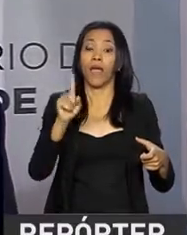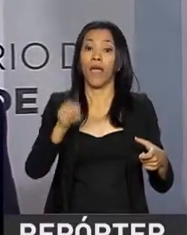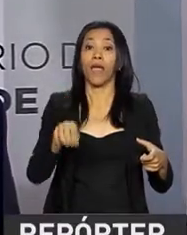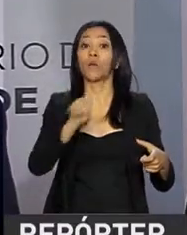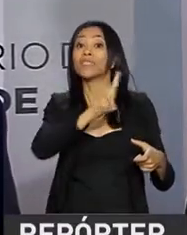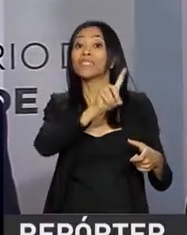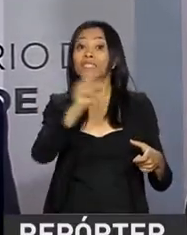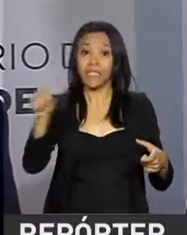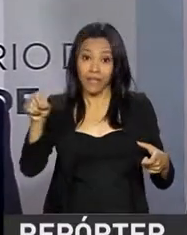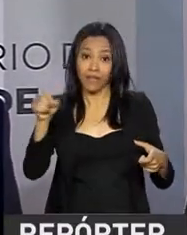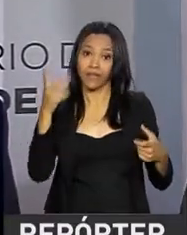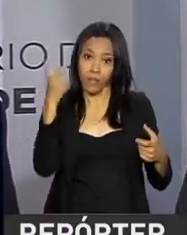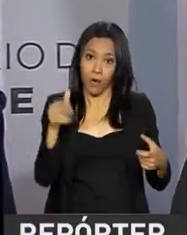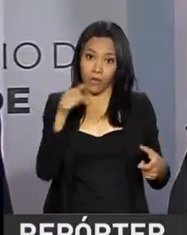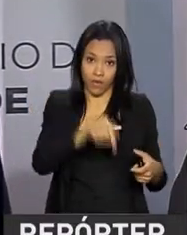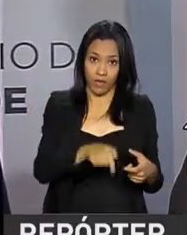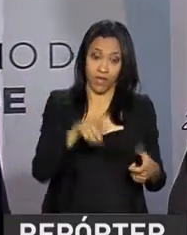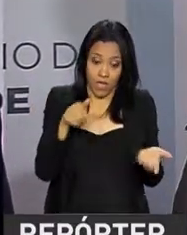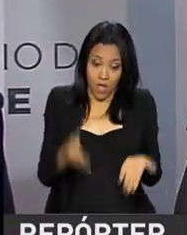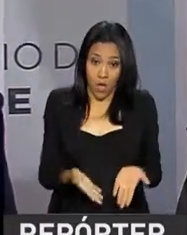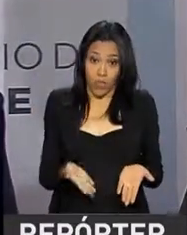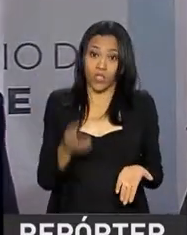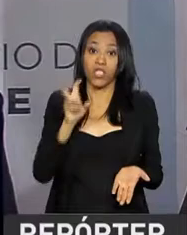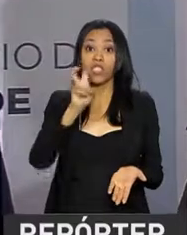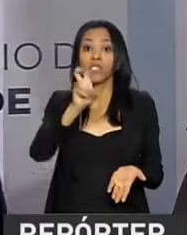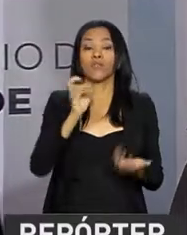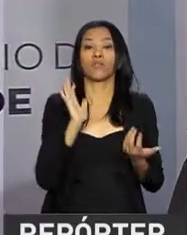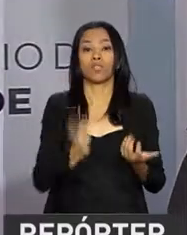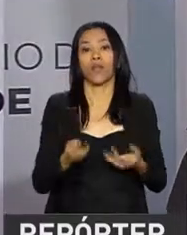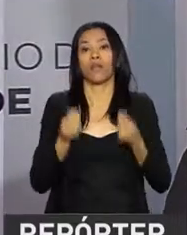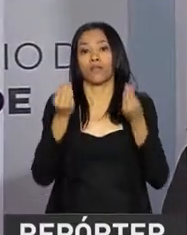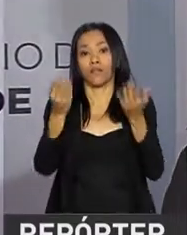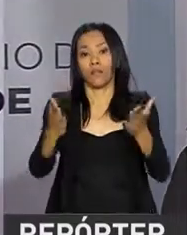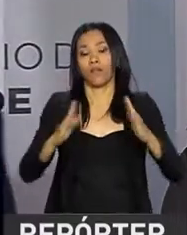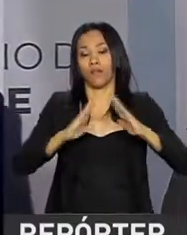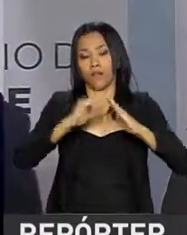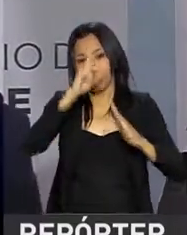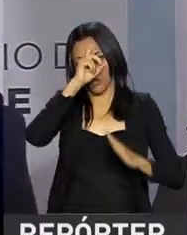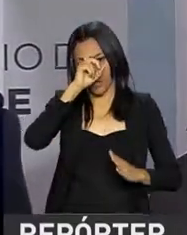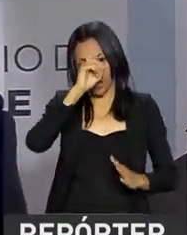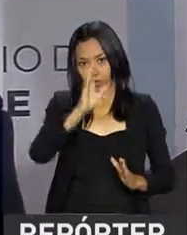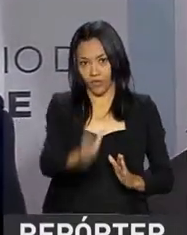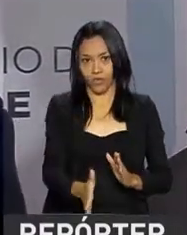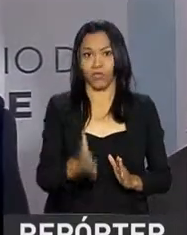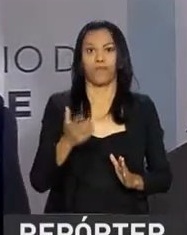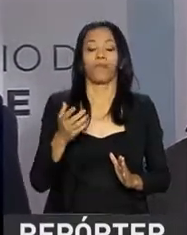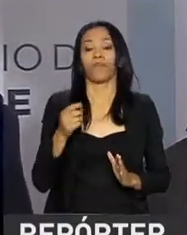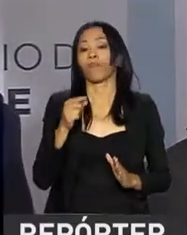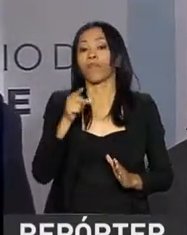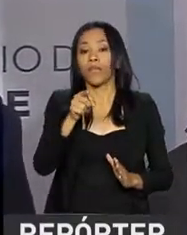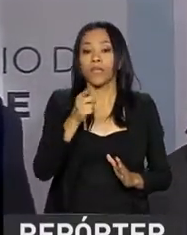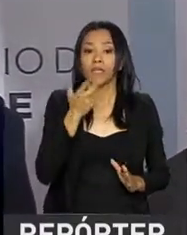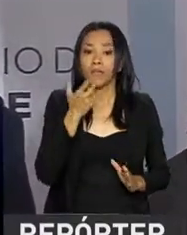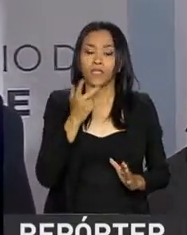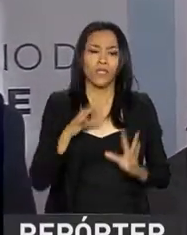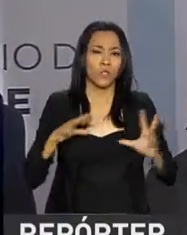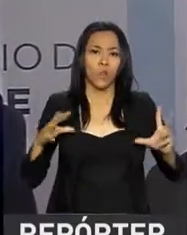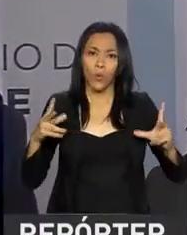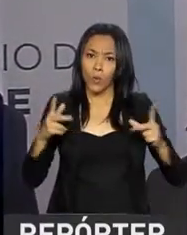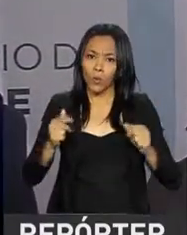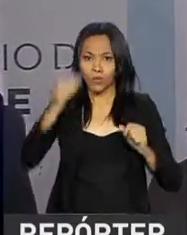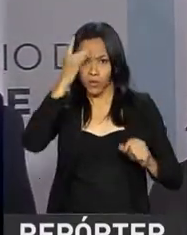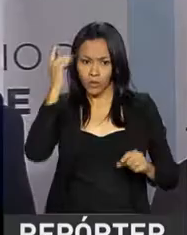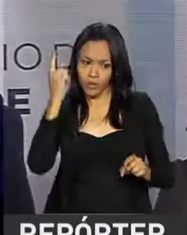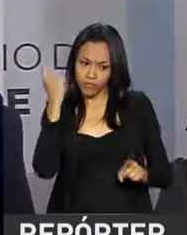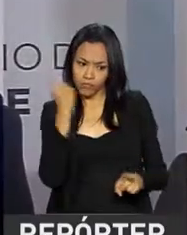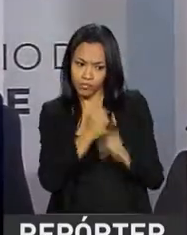entregue, ele objetiva estruturar o governo para cumprir a lei dos 60 dias, que determina que toda pessoa